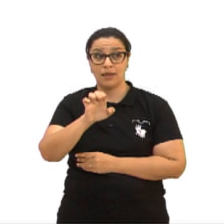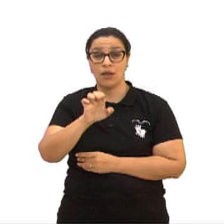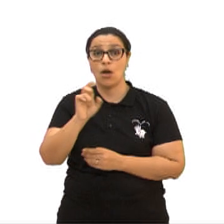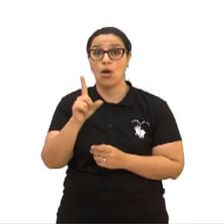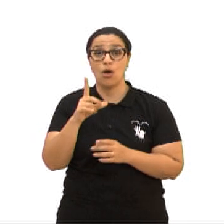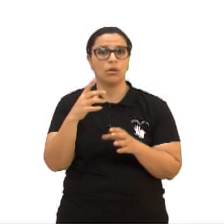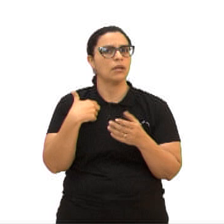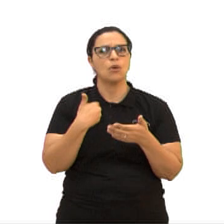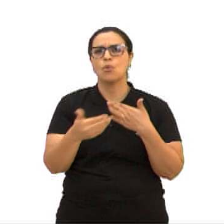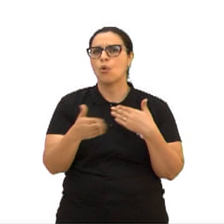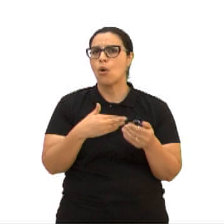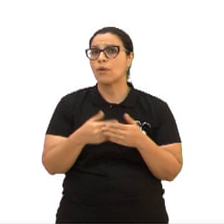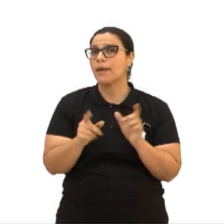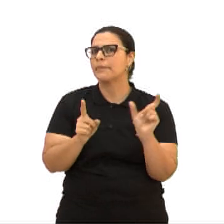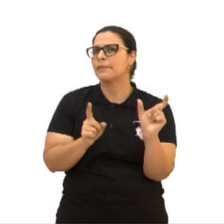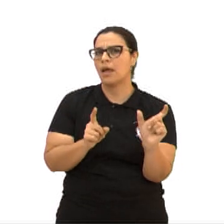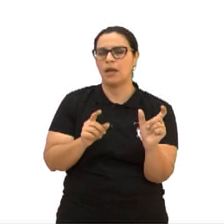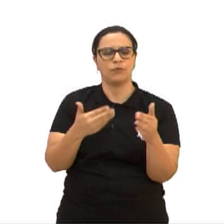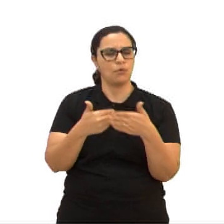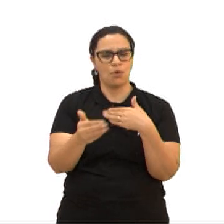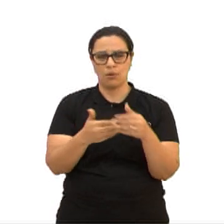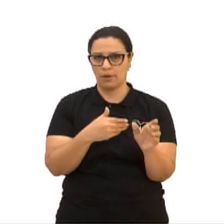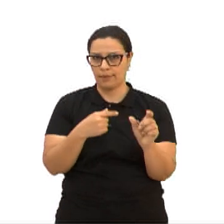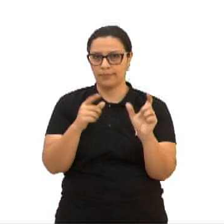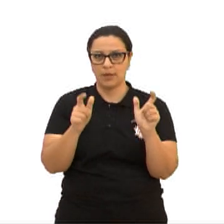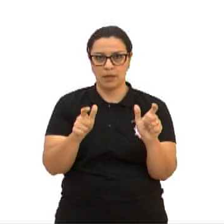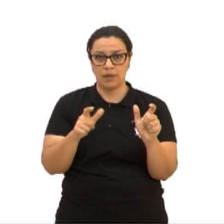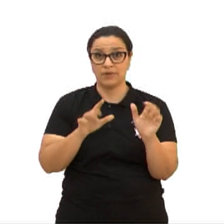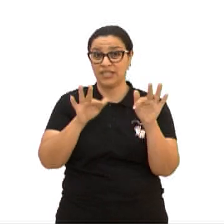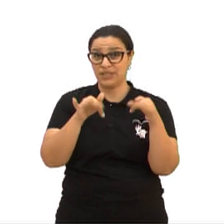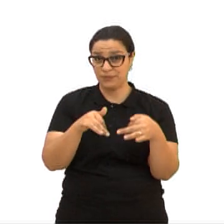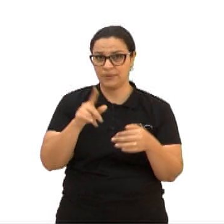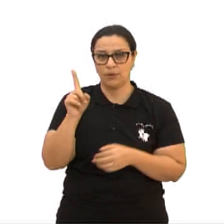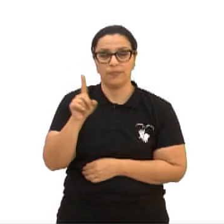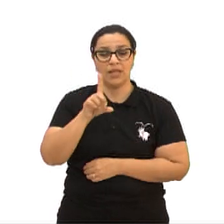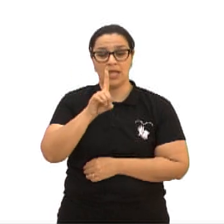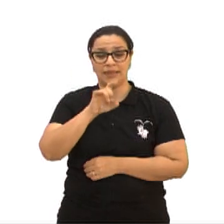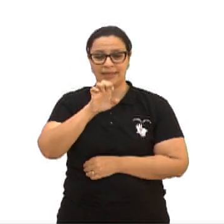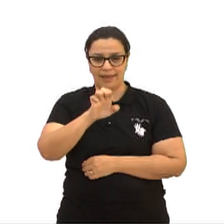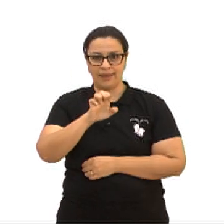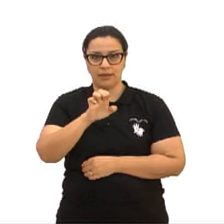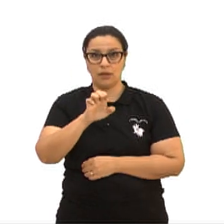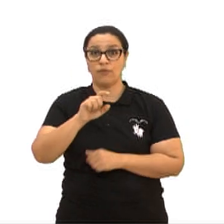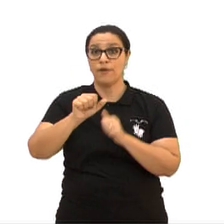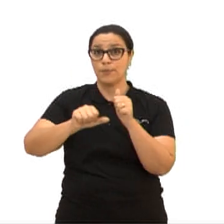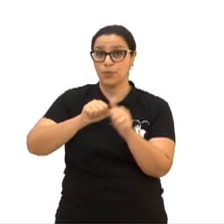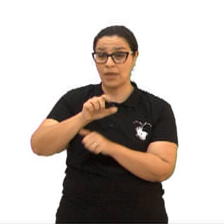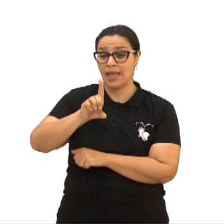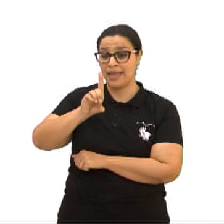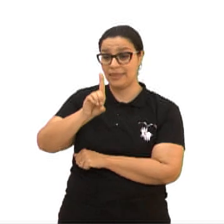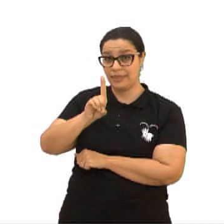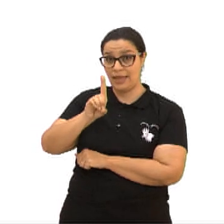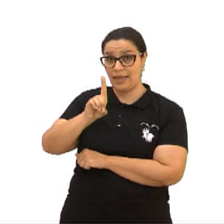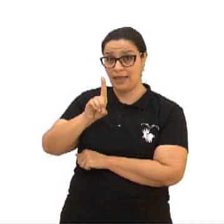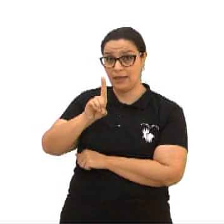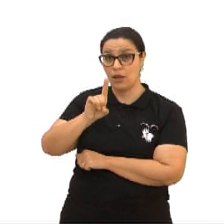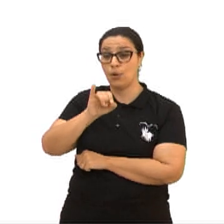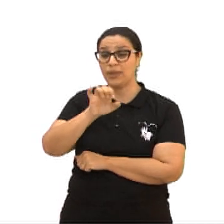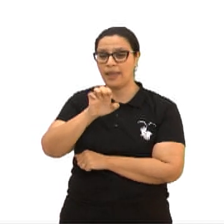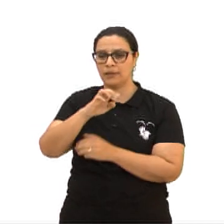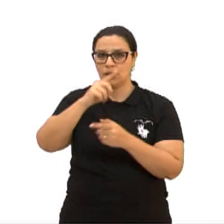um número pequenininho de palavras não, tá? É a terminação. Ie, tiro esse